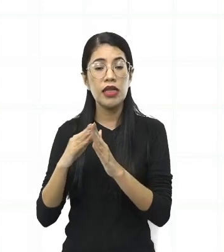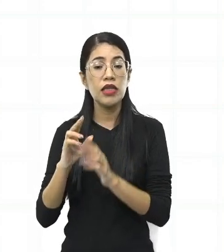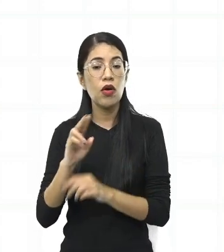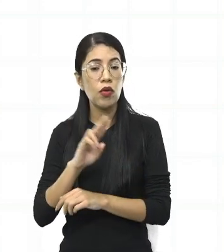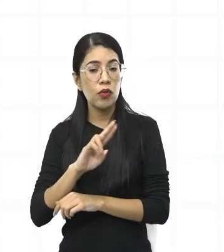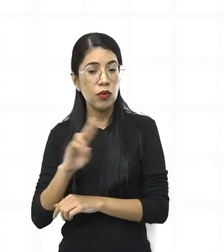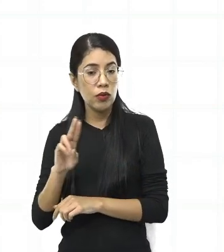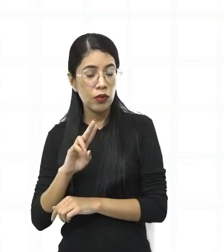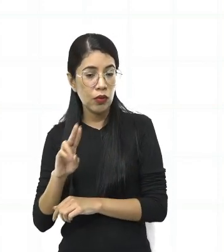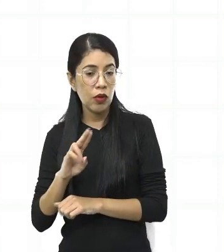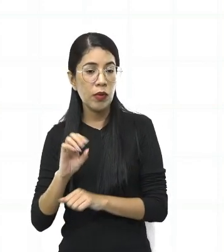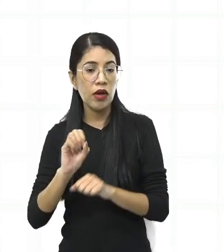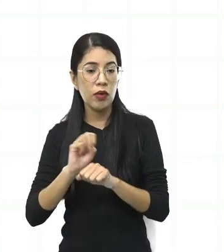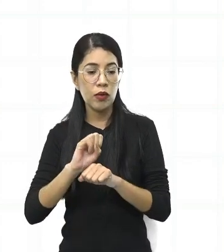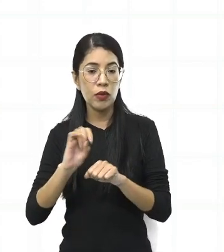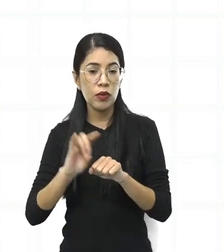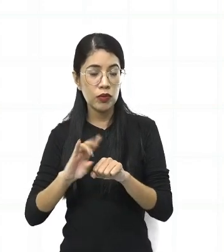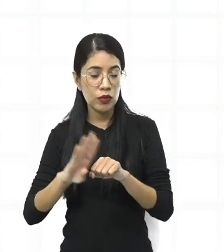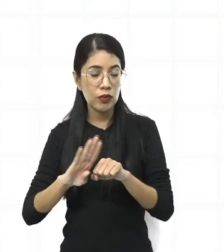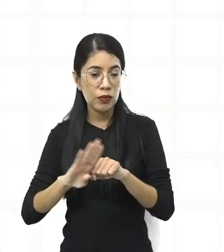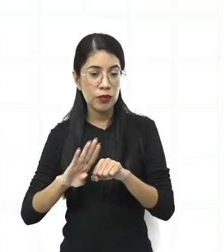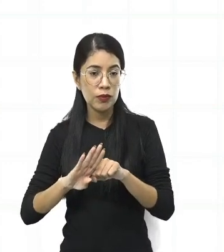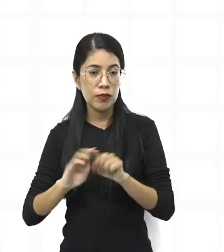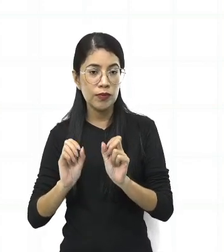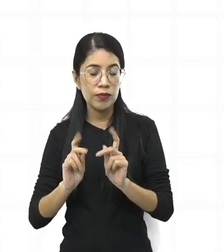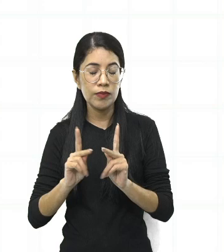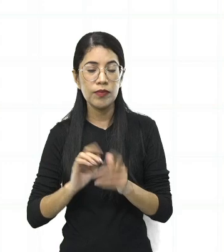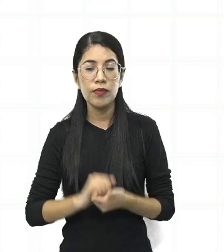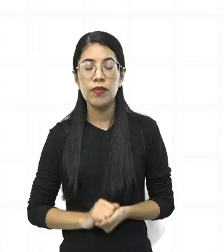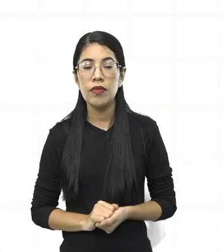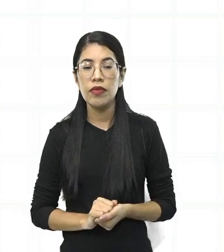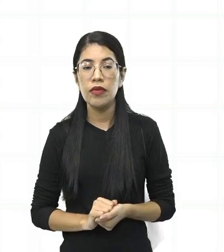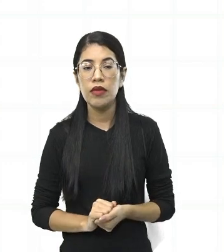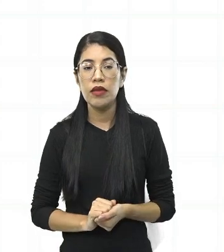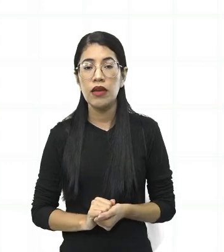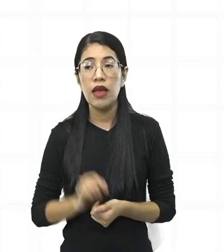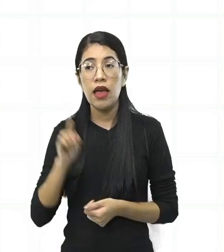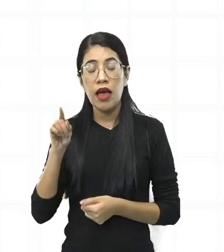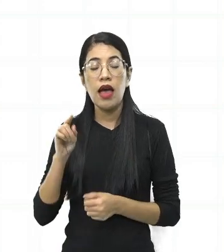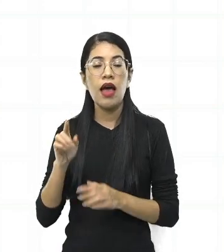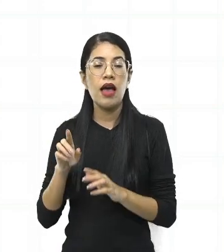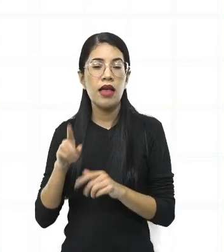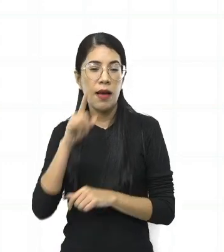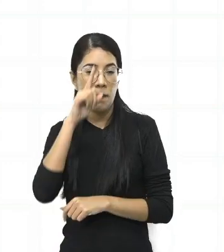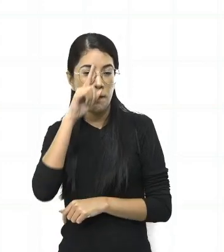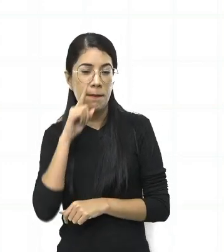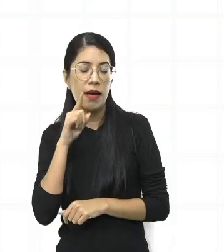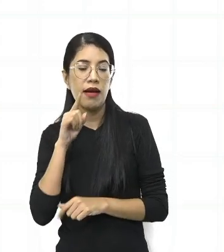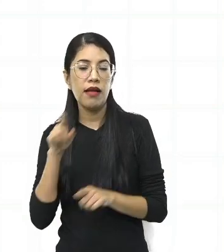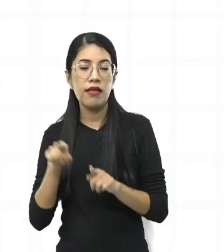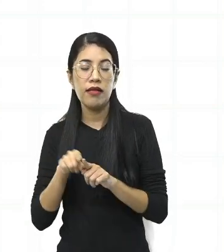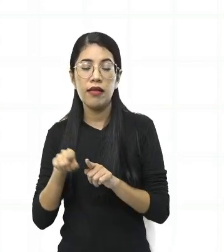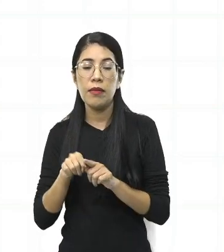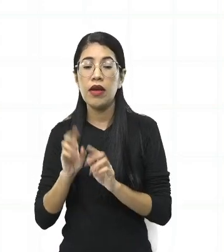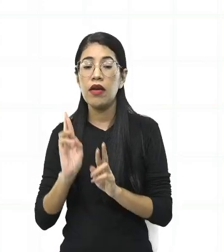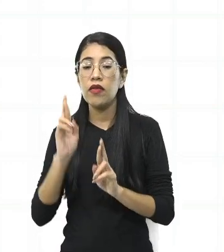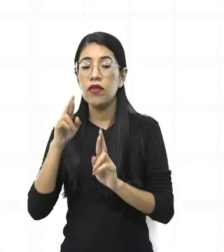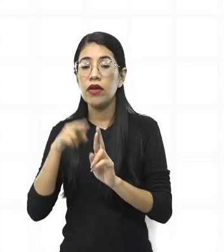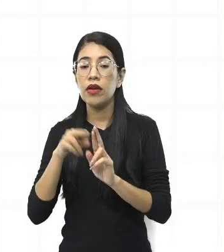inclusive um substantivo, certo? E aí, aquela e a amarela estão ali se referindo a